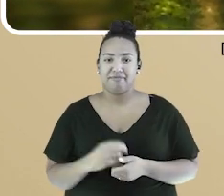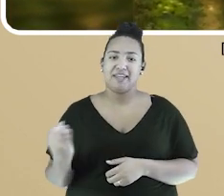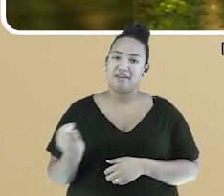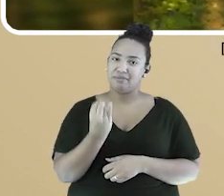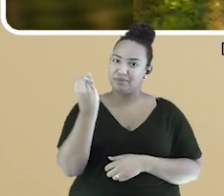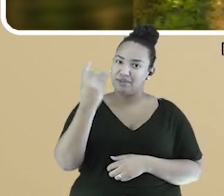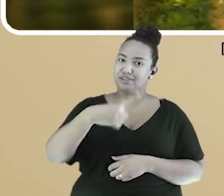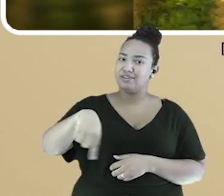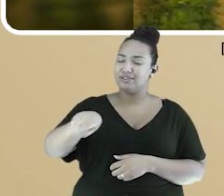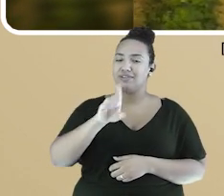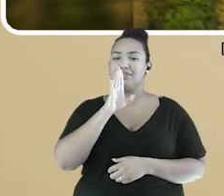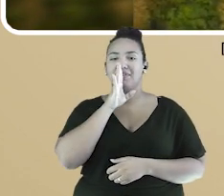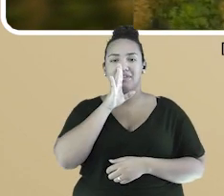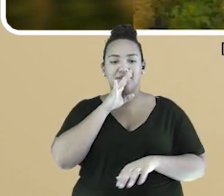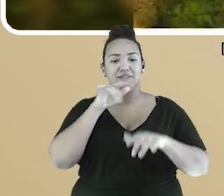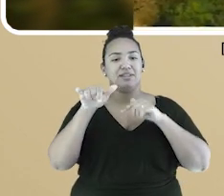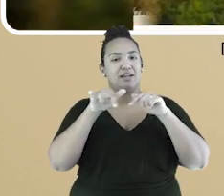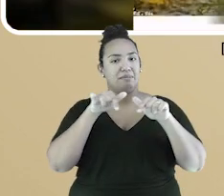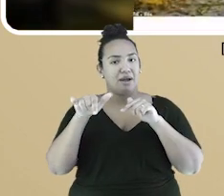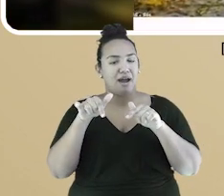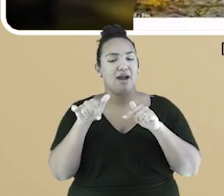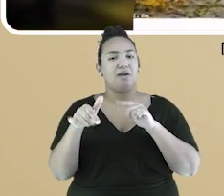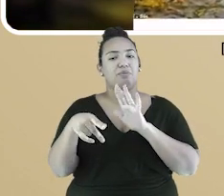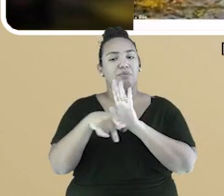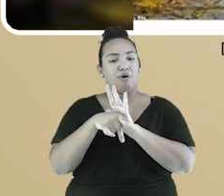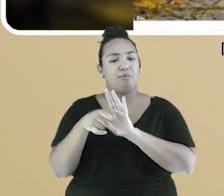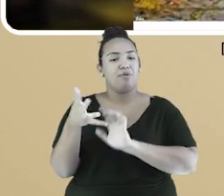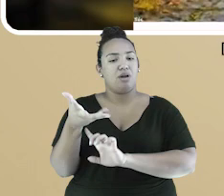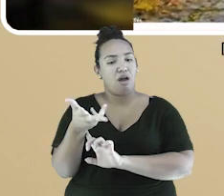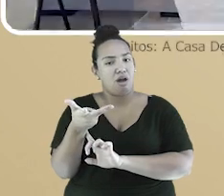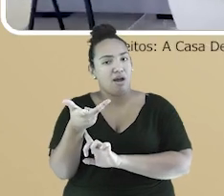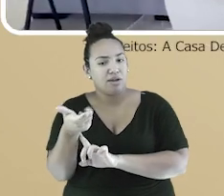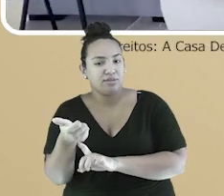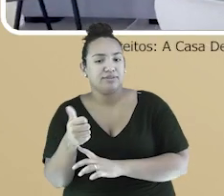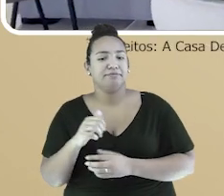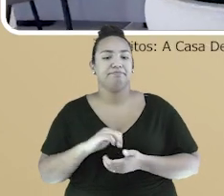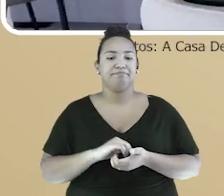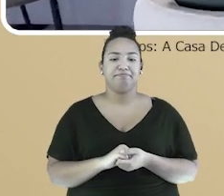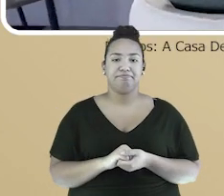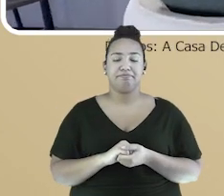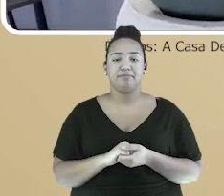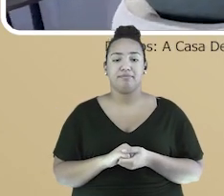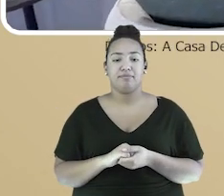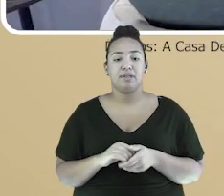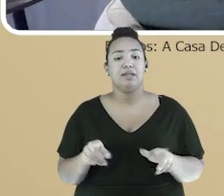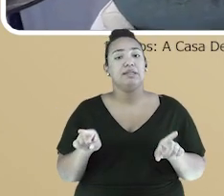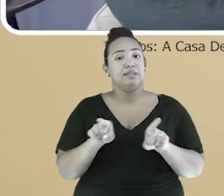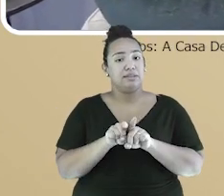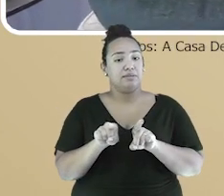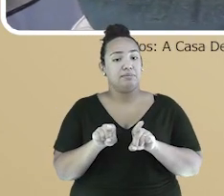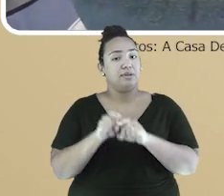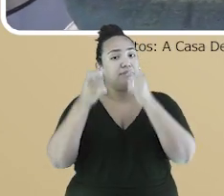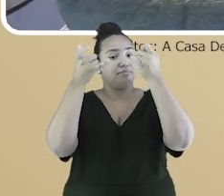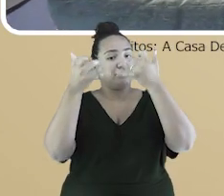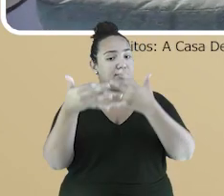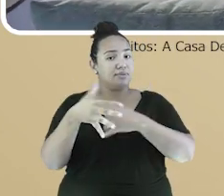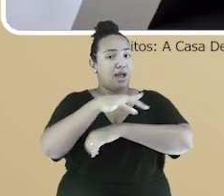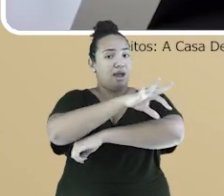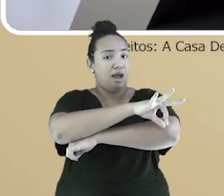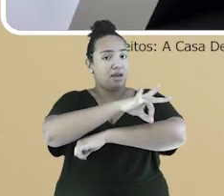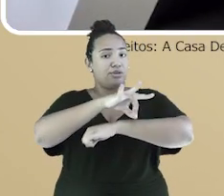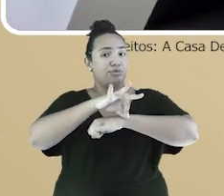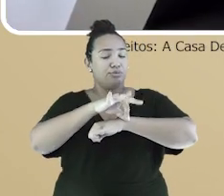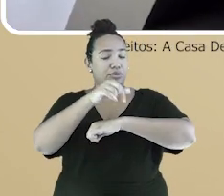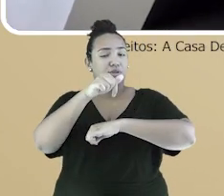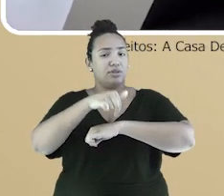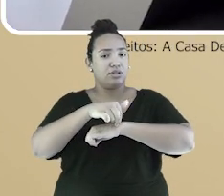os trabalhos dos artistas, por mais comuns que sejam. Depois, falamos da arquitetura, uma